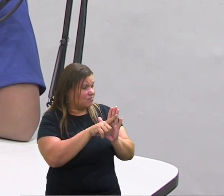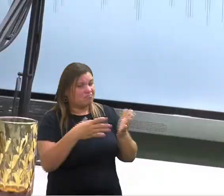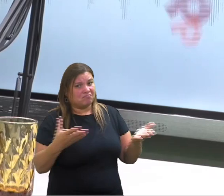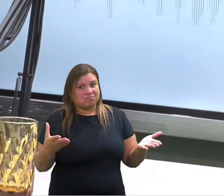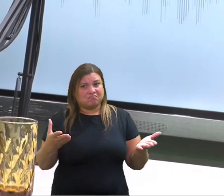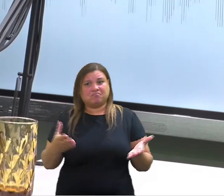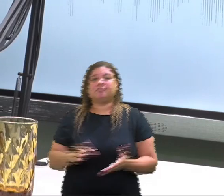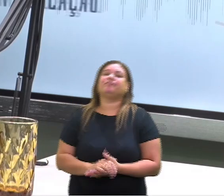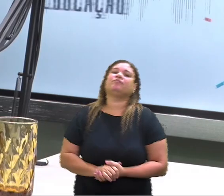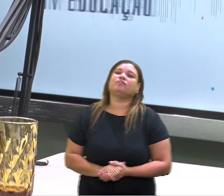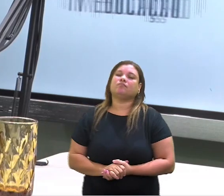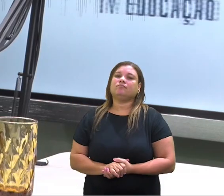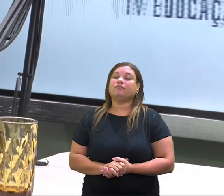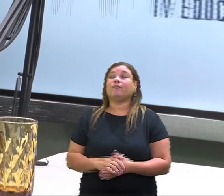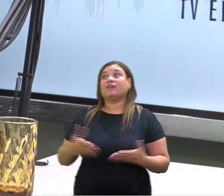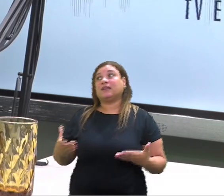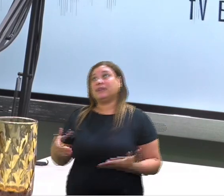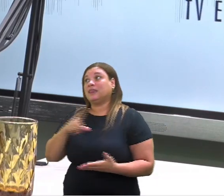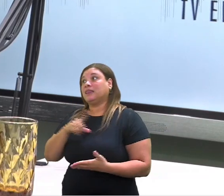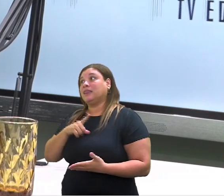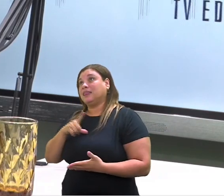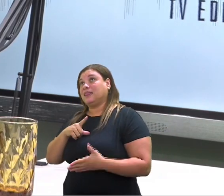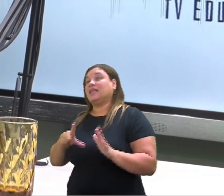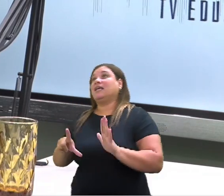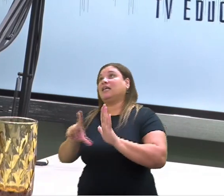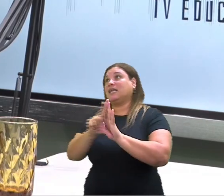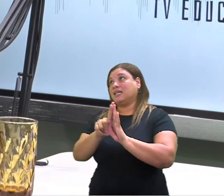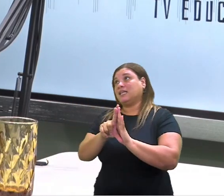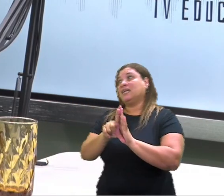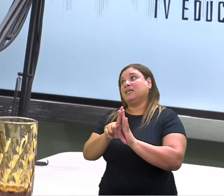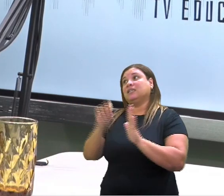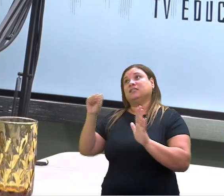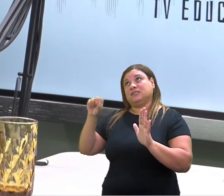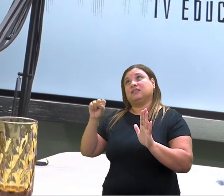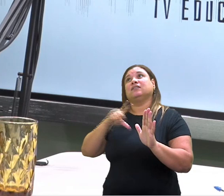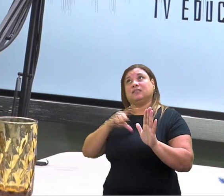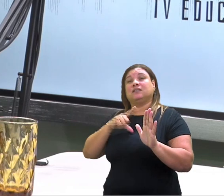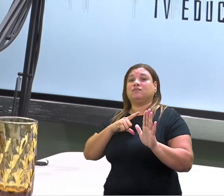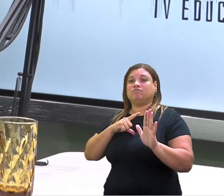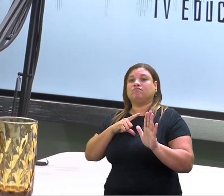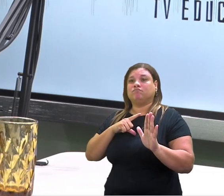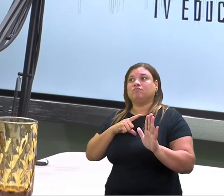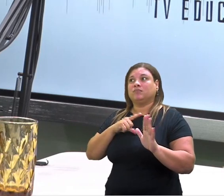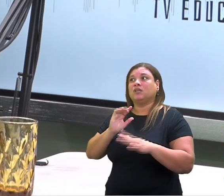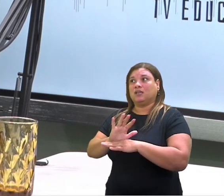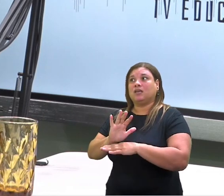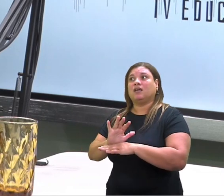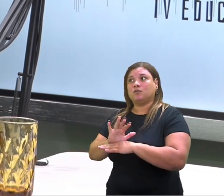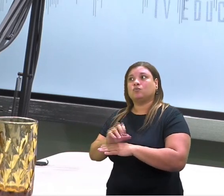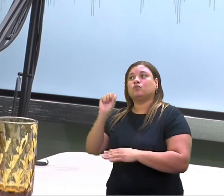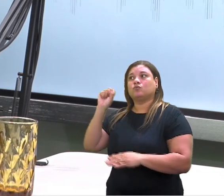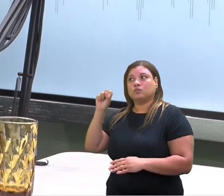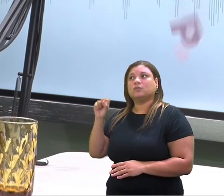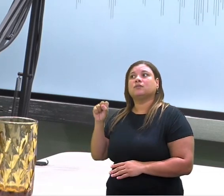Olha, como eu disse, quando trata-se de agressão, nós temos leis, infelizmente, para punir. Nós costumamos falar